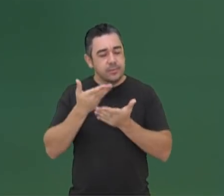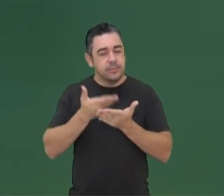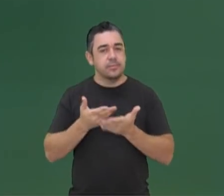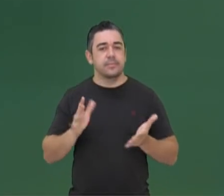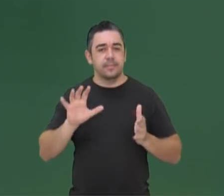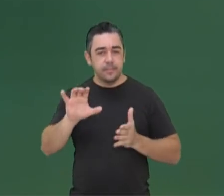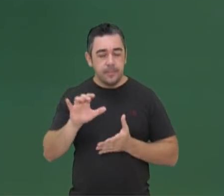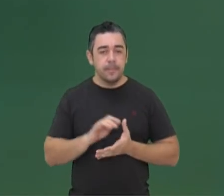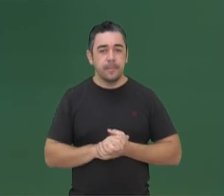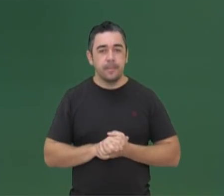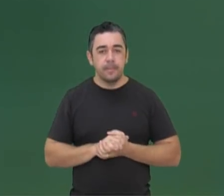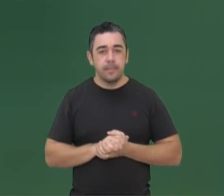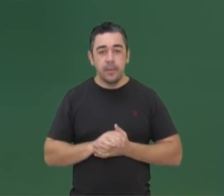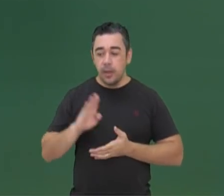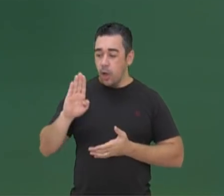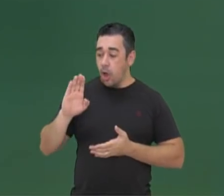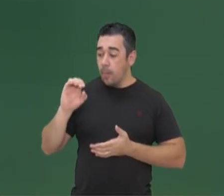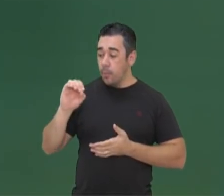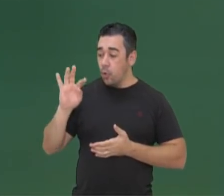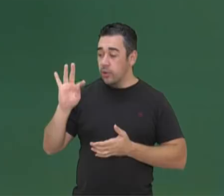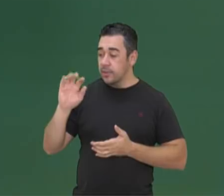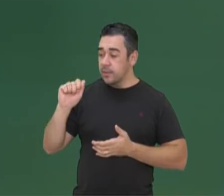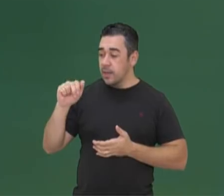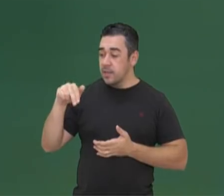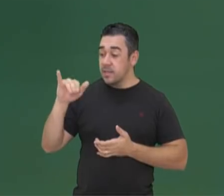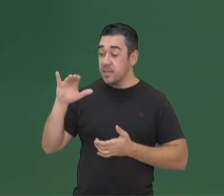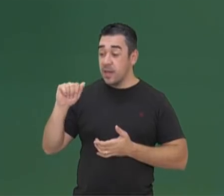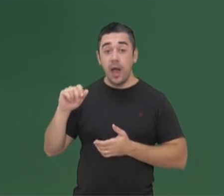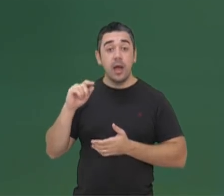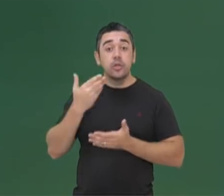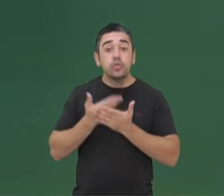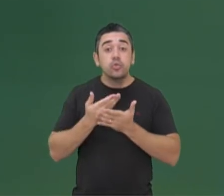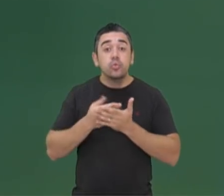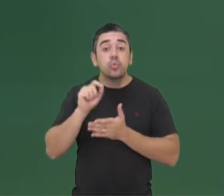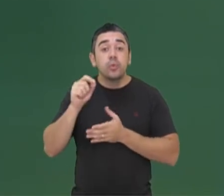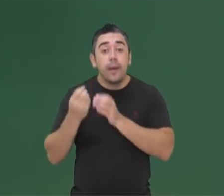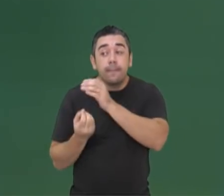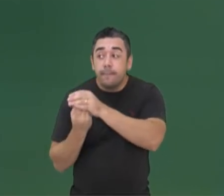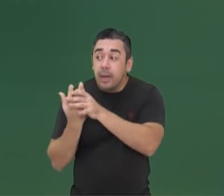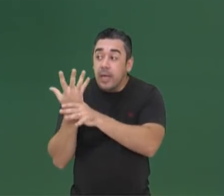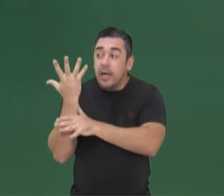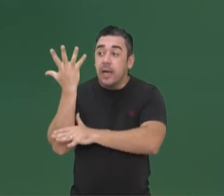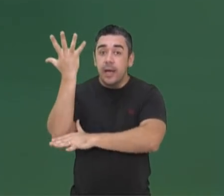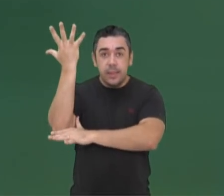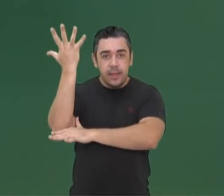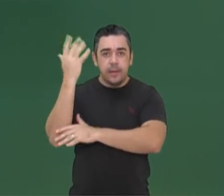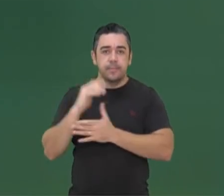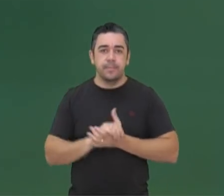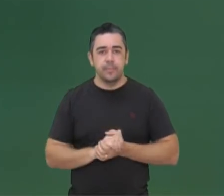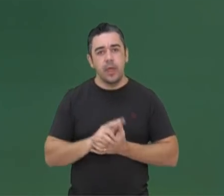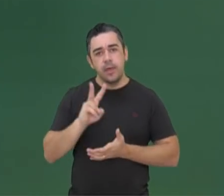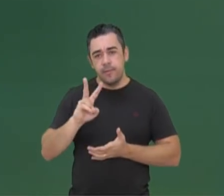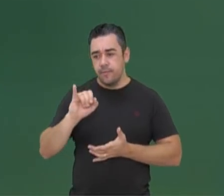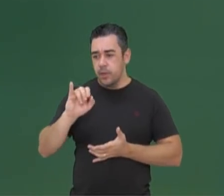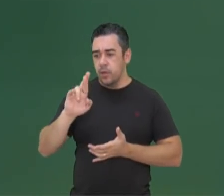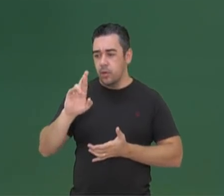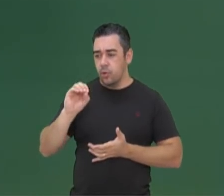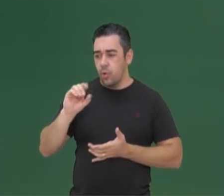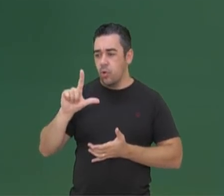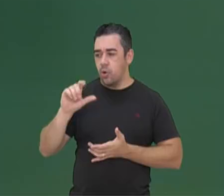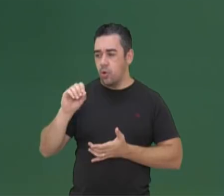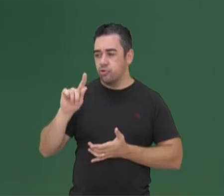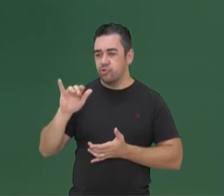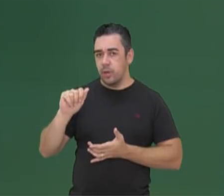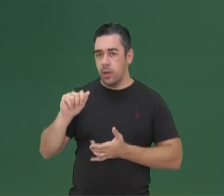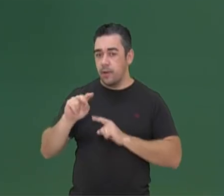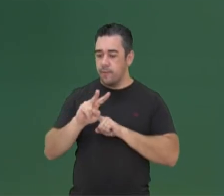os animais. Botânica é a ciência que estuda as plantas. E virologia, até lembra um pouquinho.